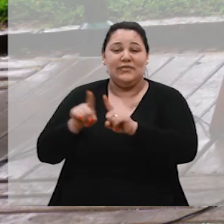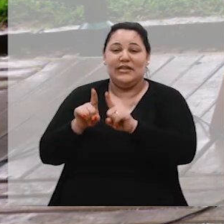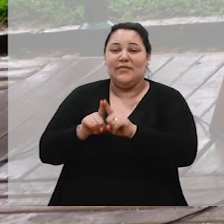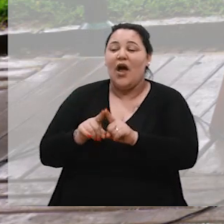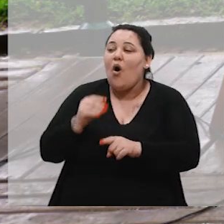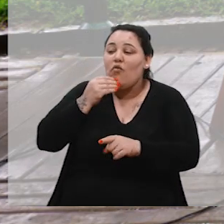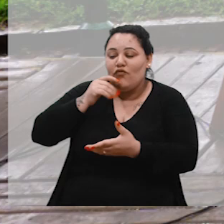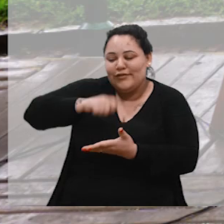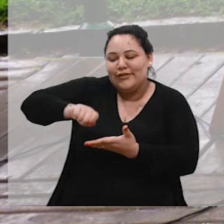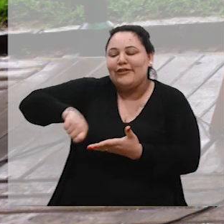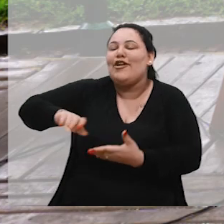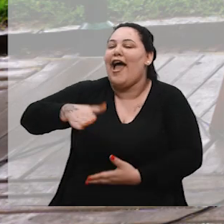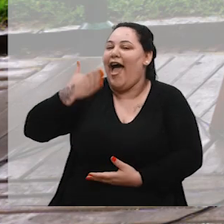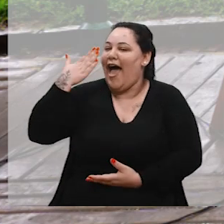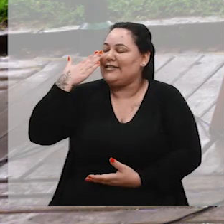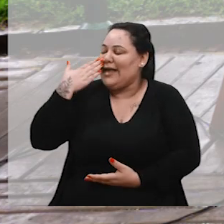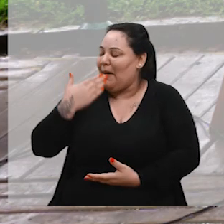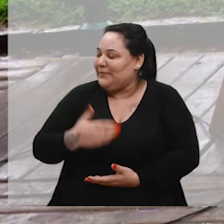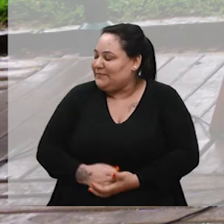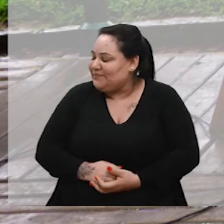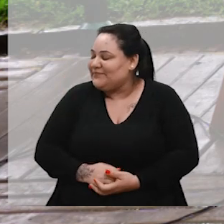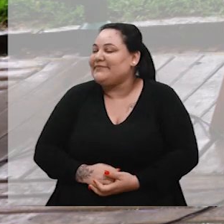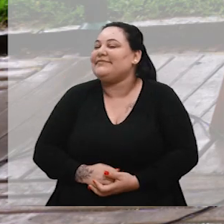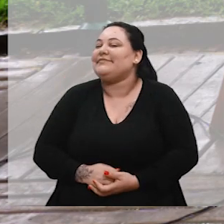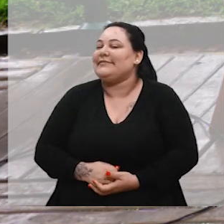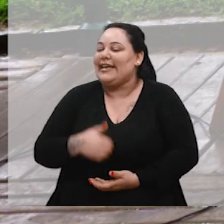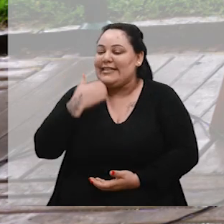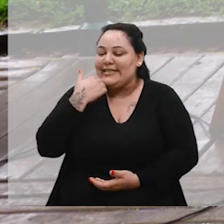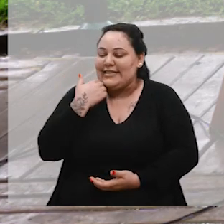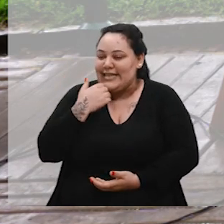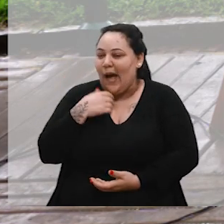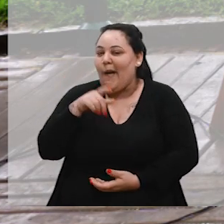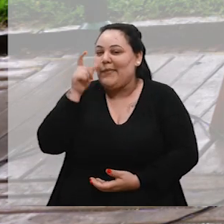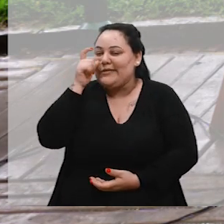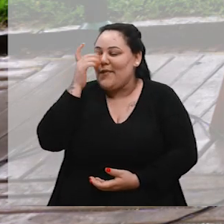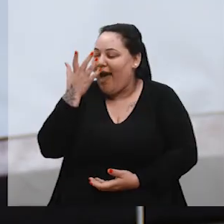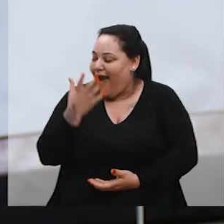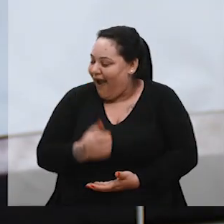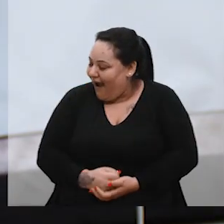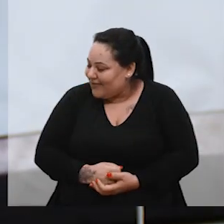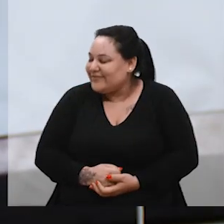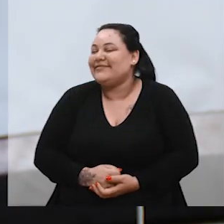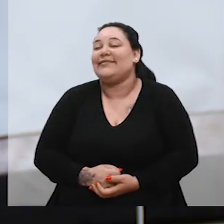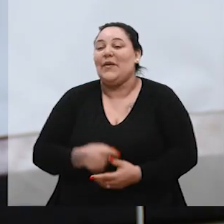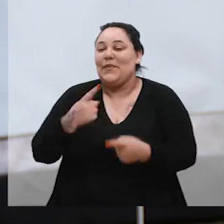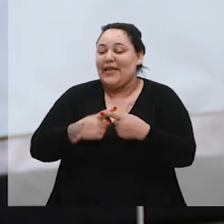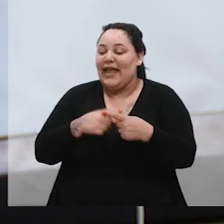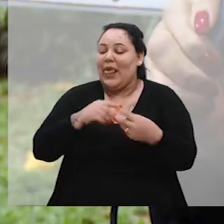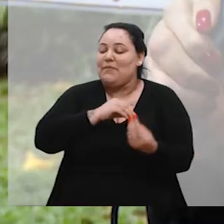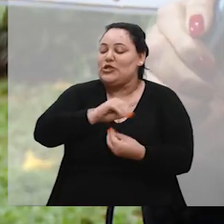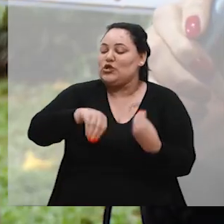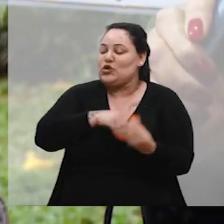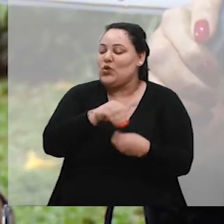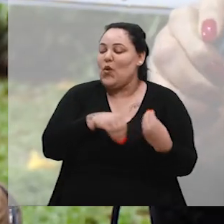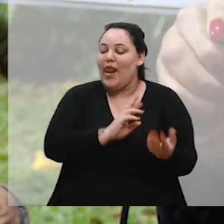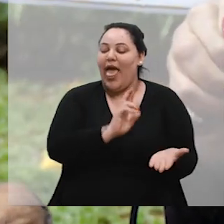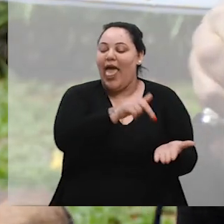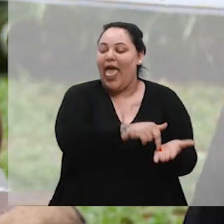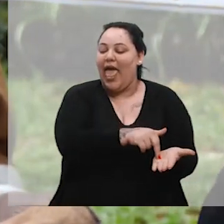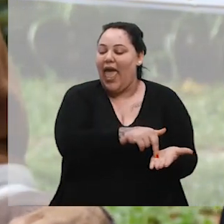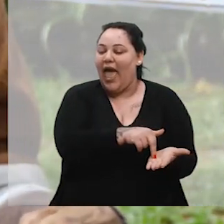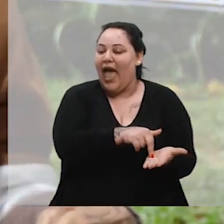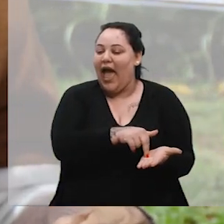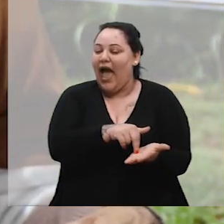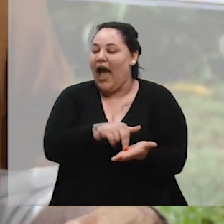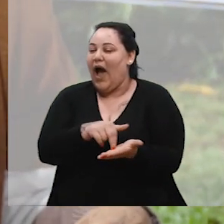é danado, né? Porque ele faz uma mescla do real, do ficcional. E aí é que, como dizia